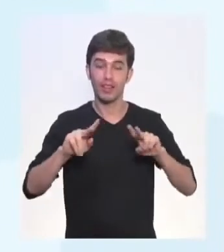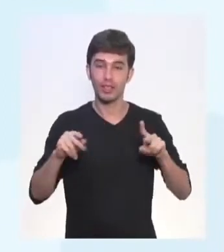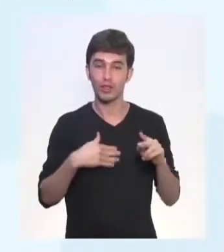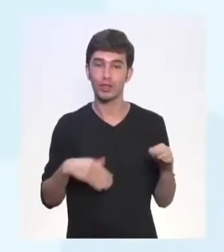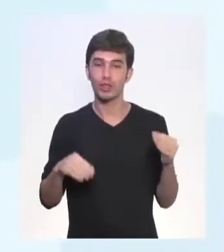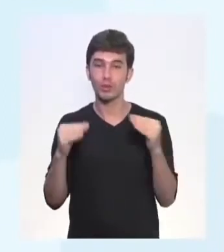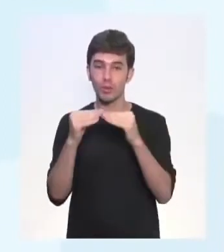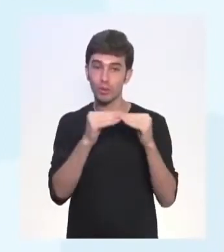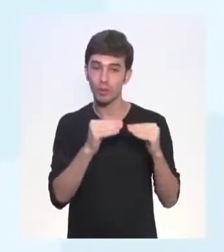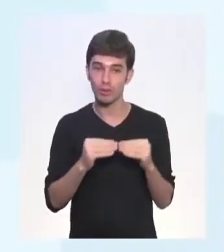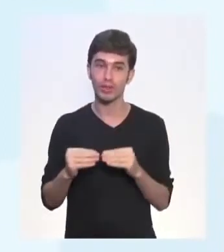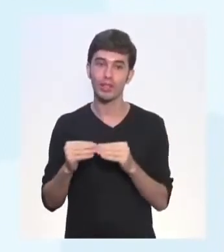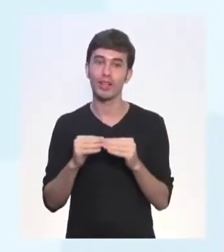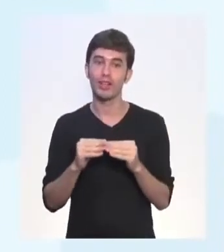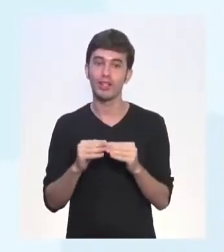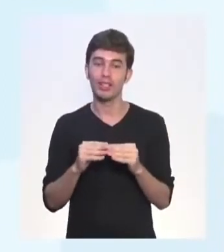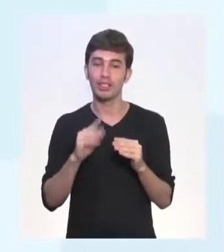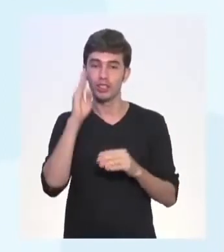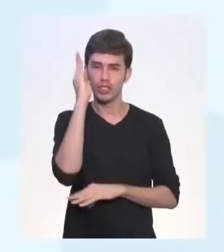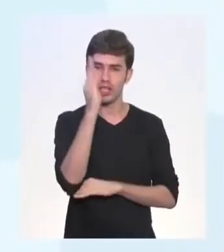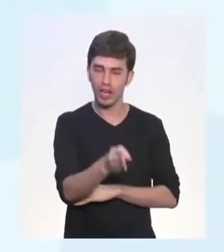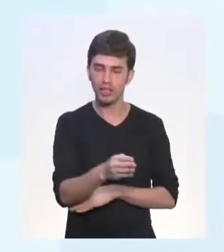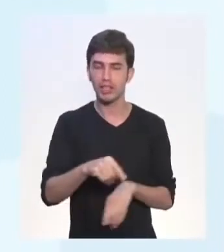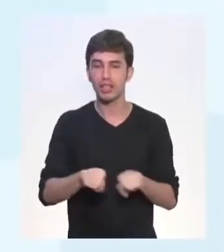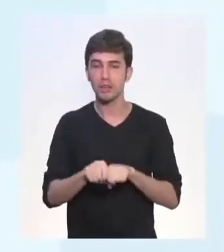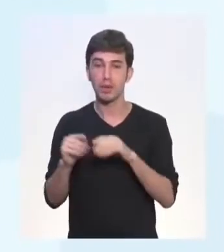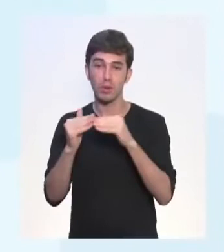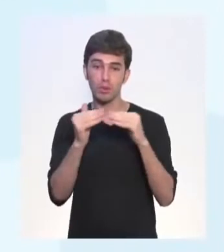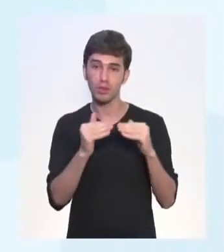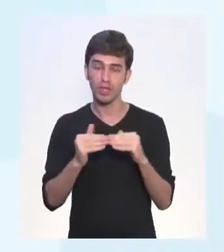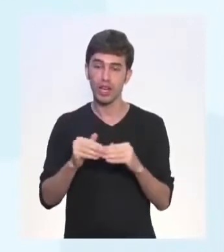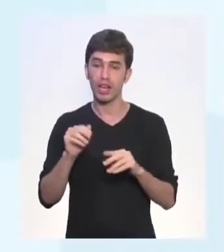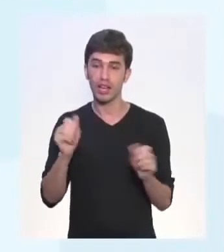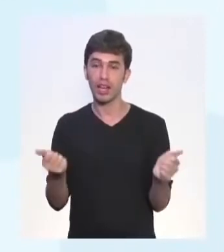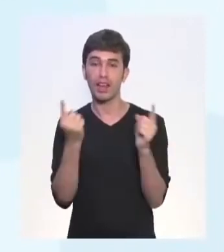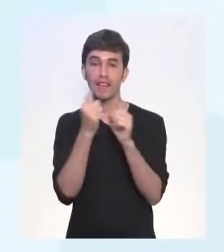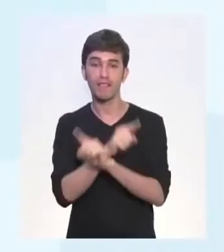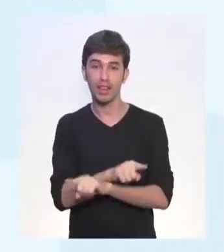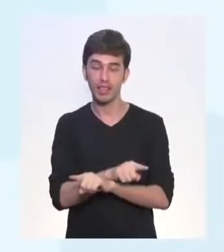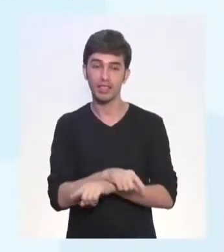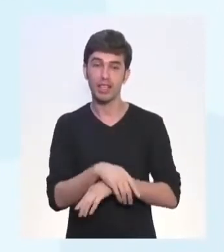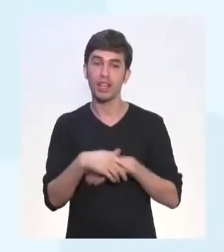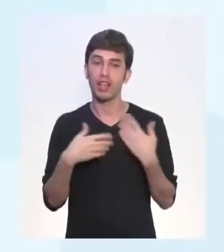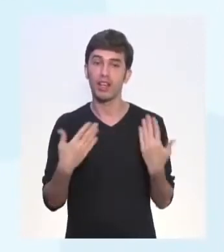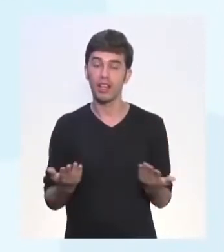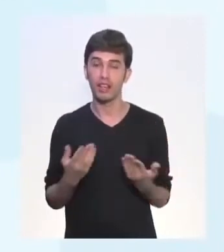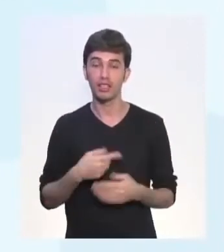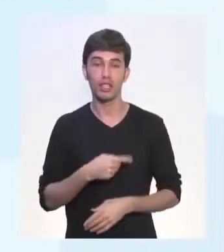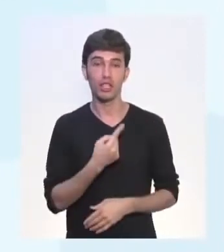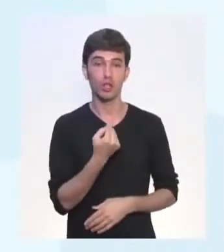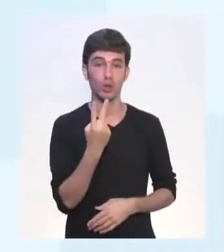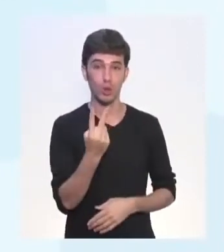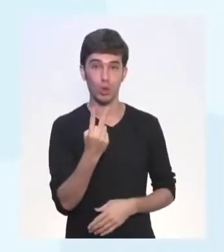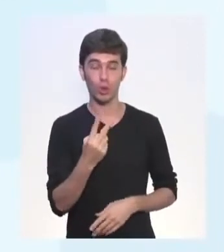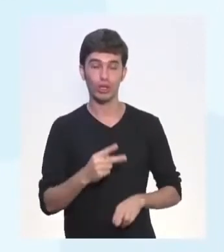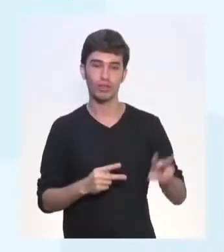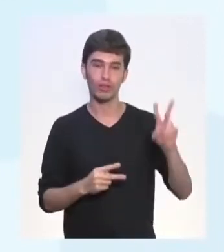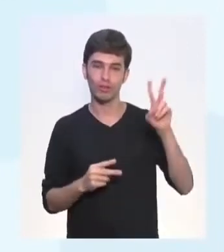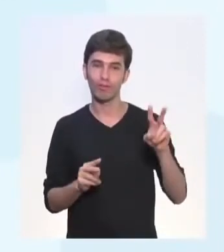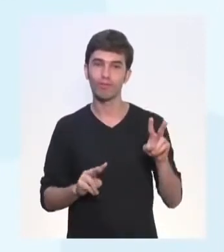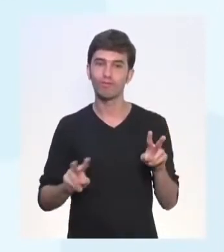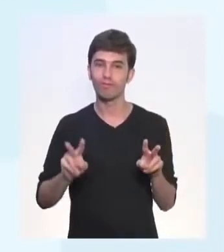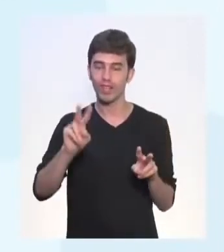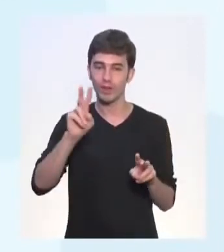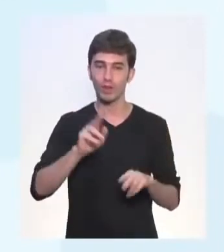EF07MA17? Resolver e elaborar situações e problemas que envolvam variação de proporcionalidade direta e de